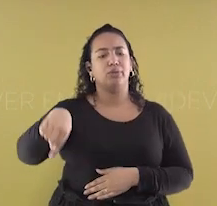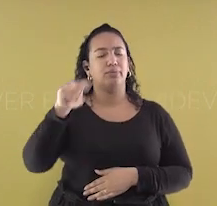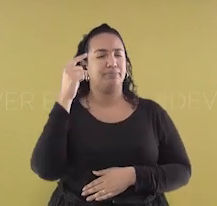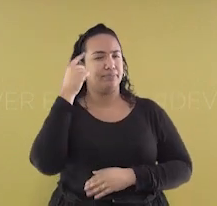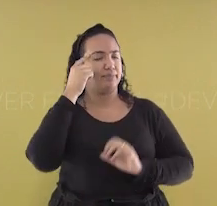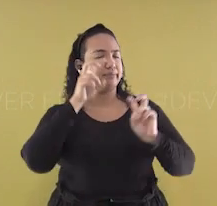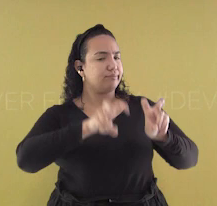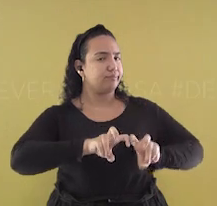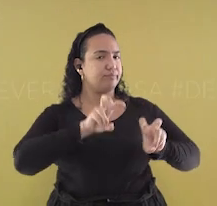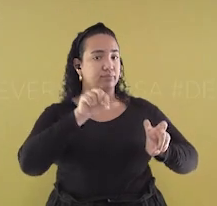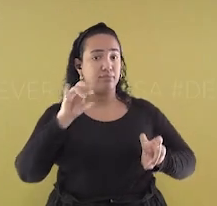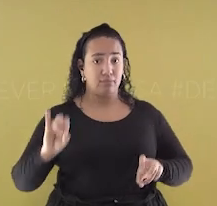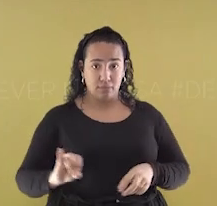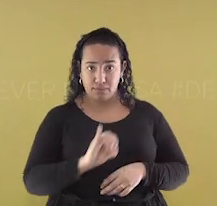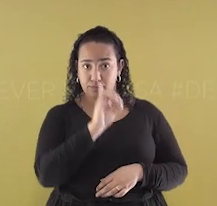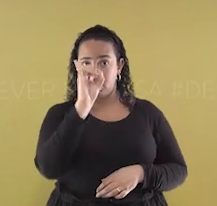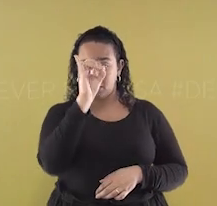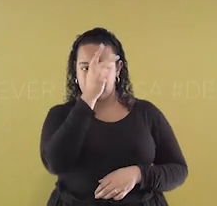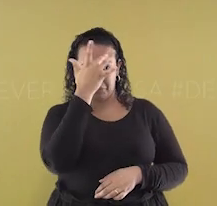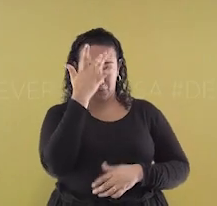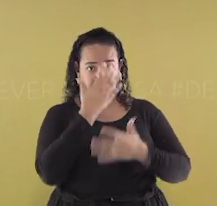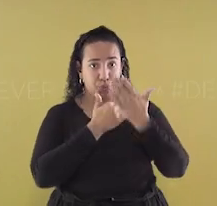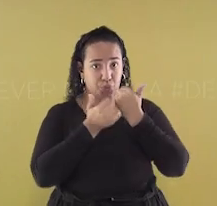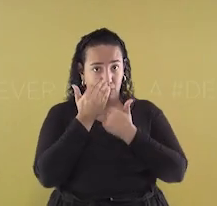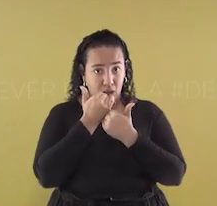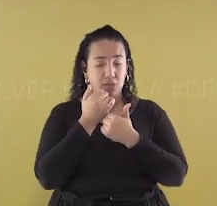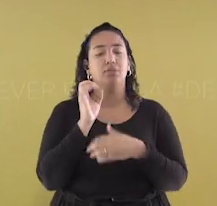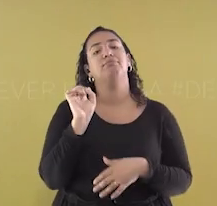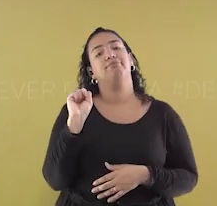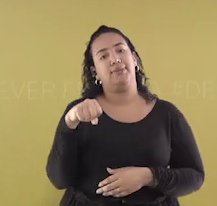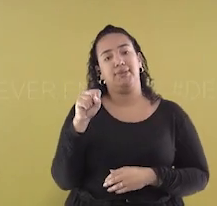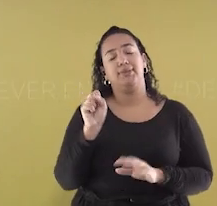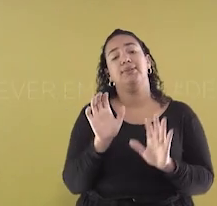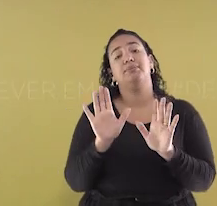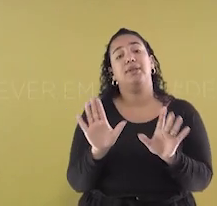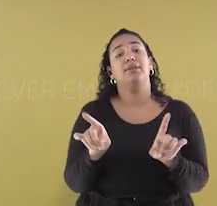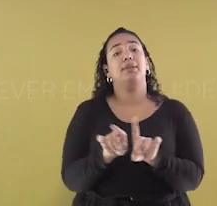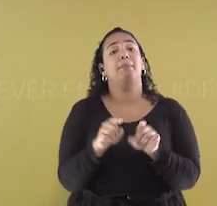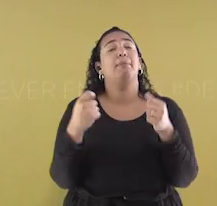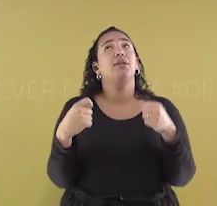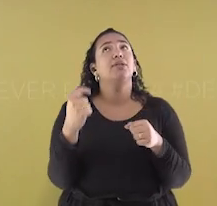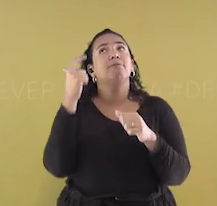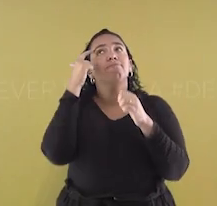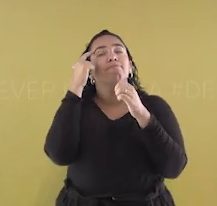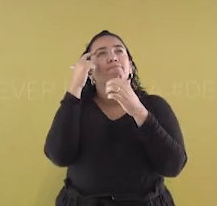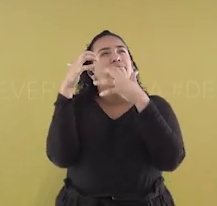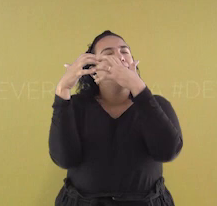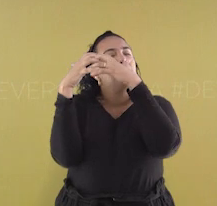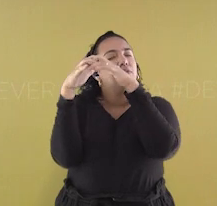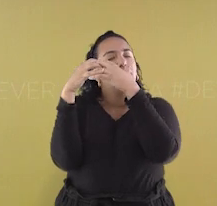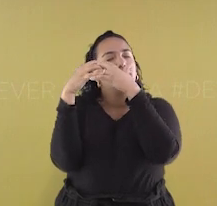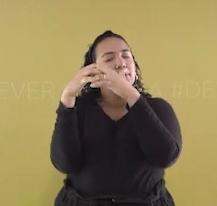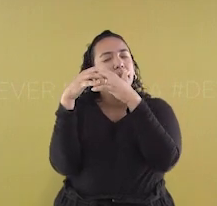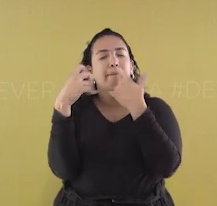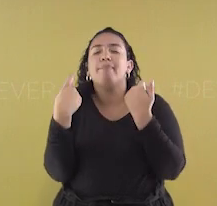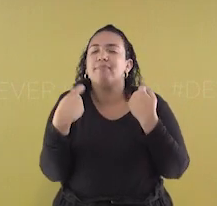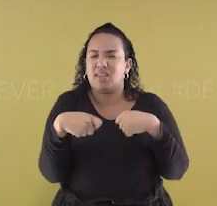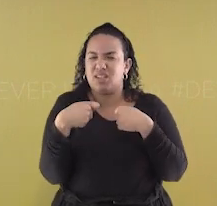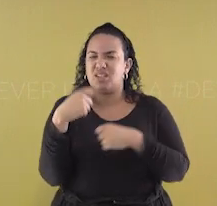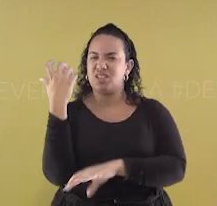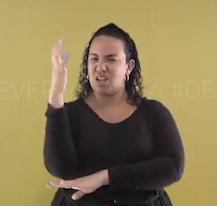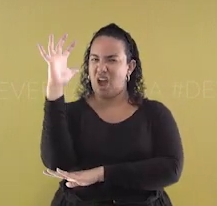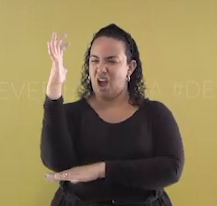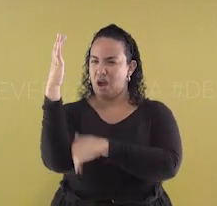as pessoas? É sim, claro que é. Mas também a gente tem que se perguntar, será que é preciso desmatar,